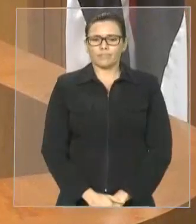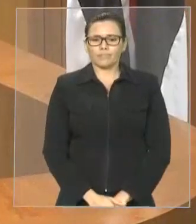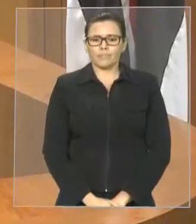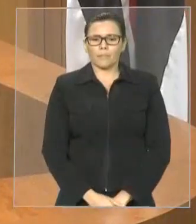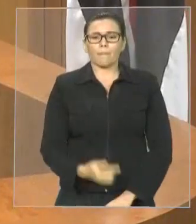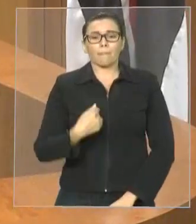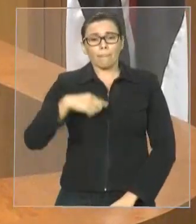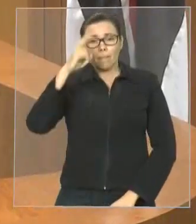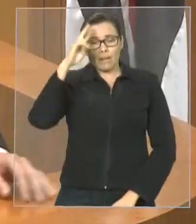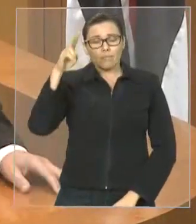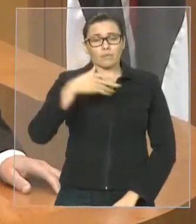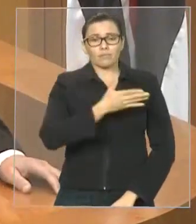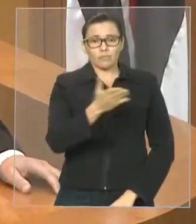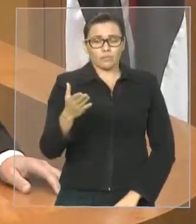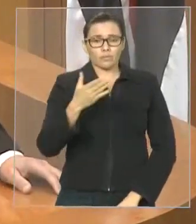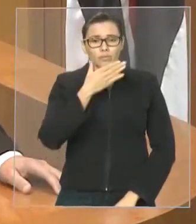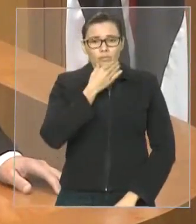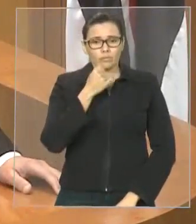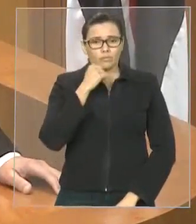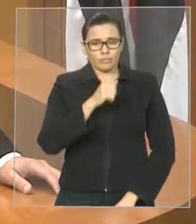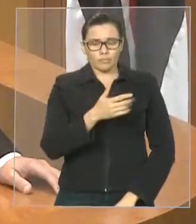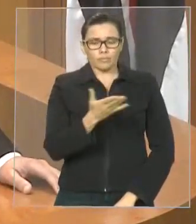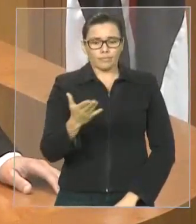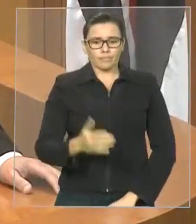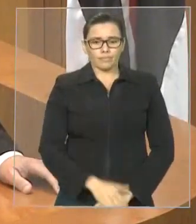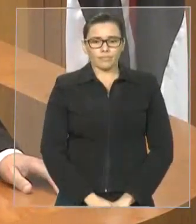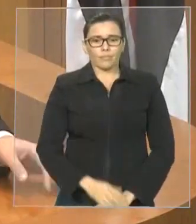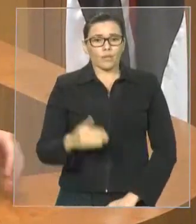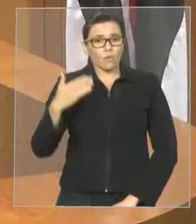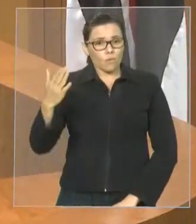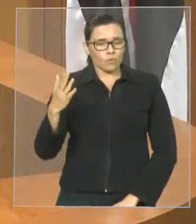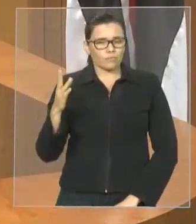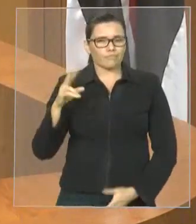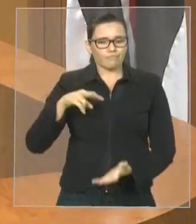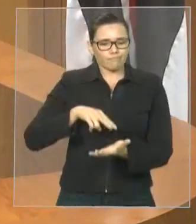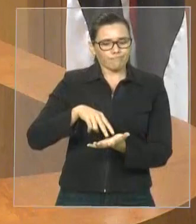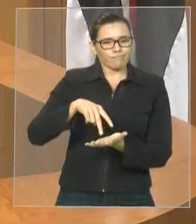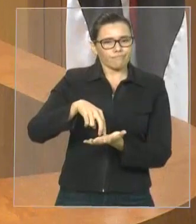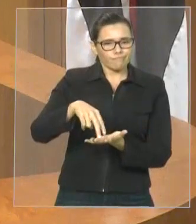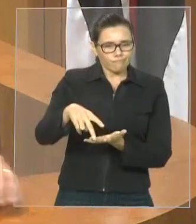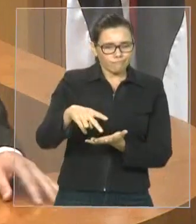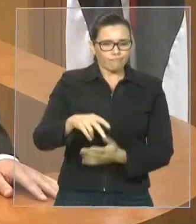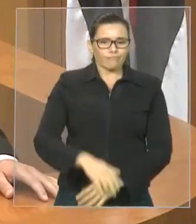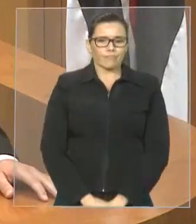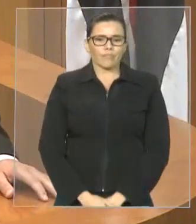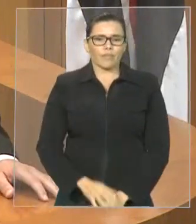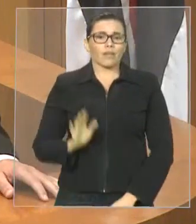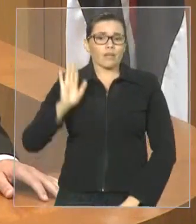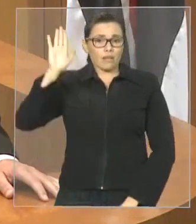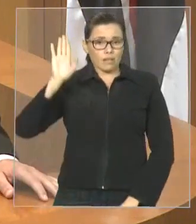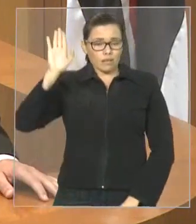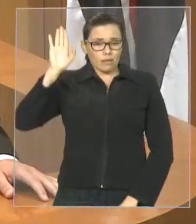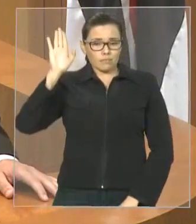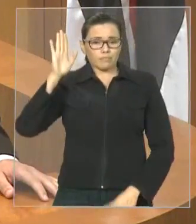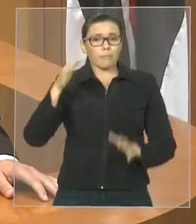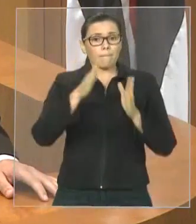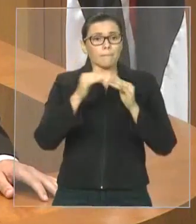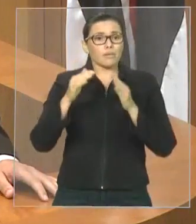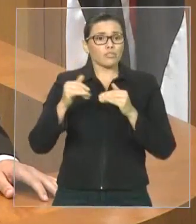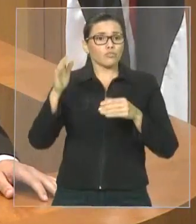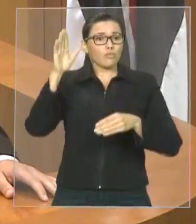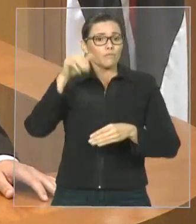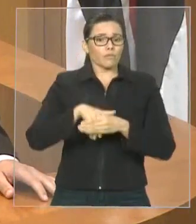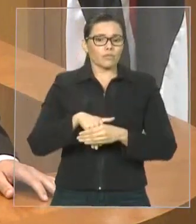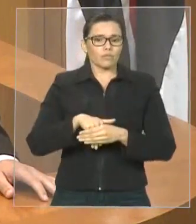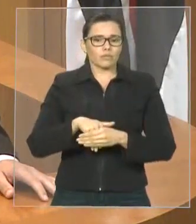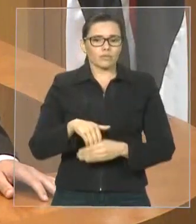professores. Quando você vai à rua para pedir voto, uma campanha majoritária, você não pede só para si, você faz parte de uma